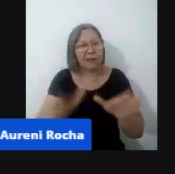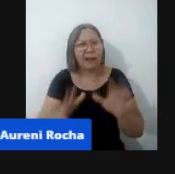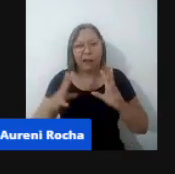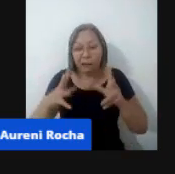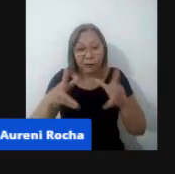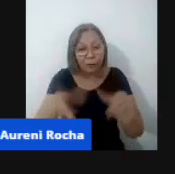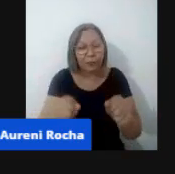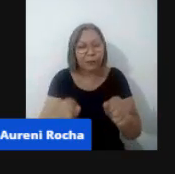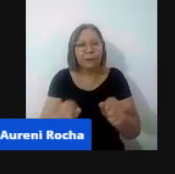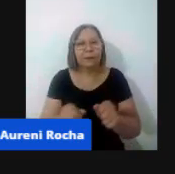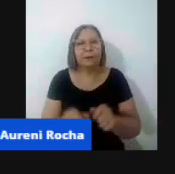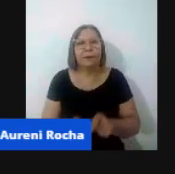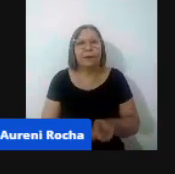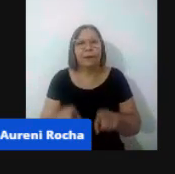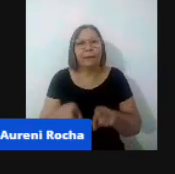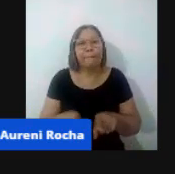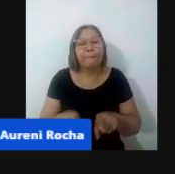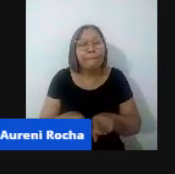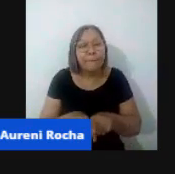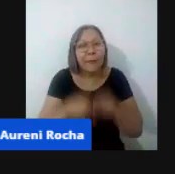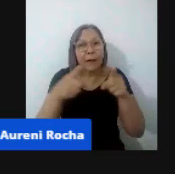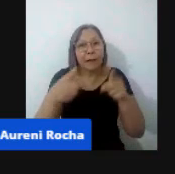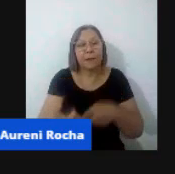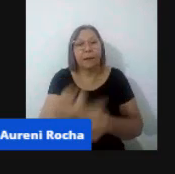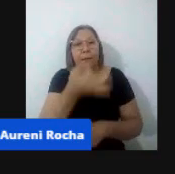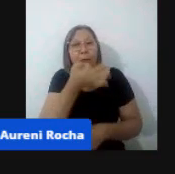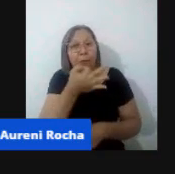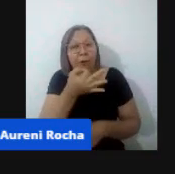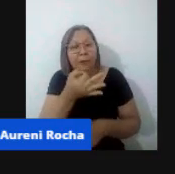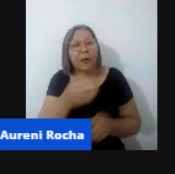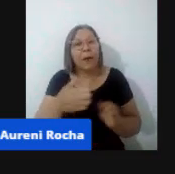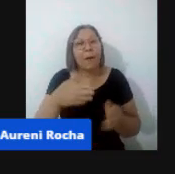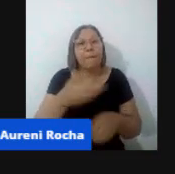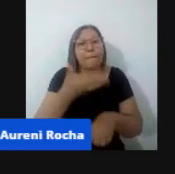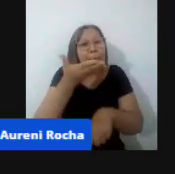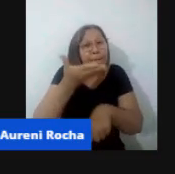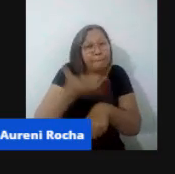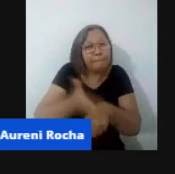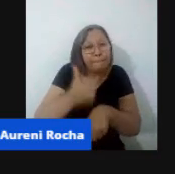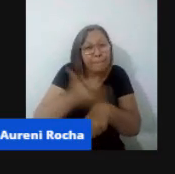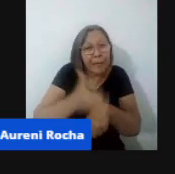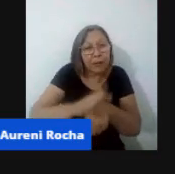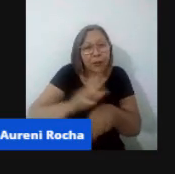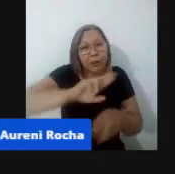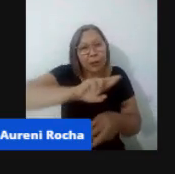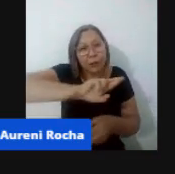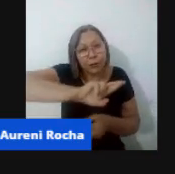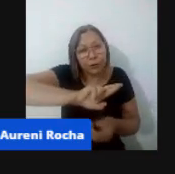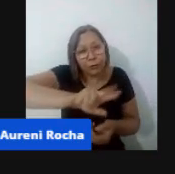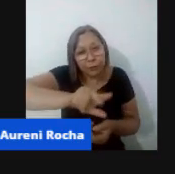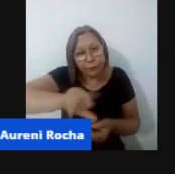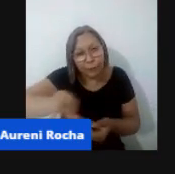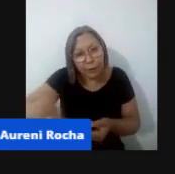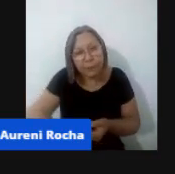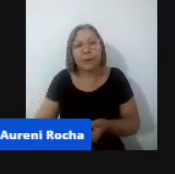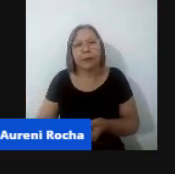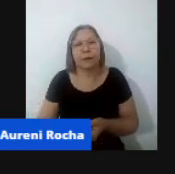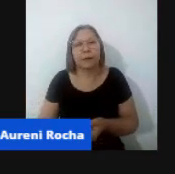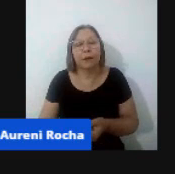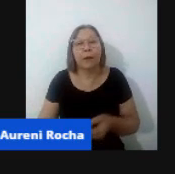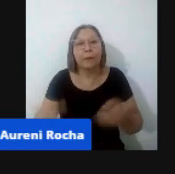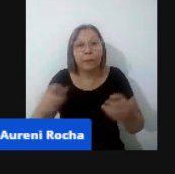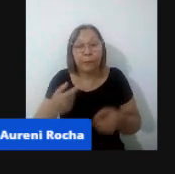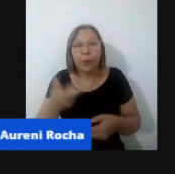a gente propõe uma prática diferenciada, uma prática que contempla as habilidades que eu quero desenvolver